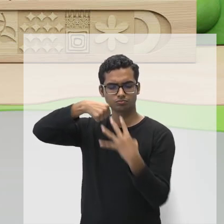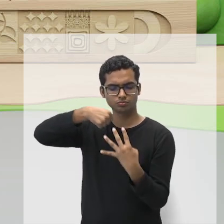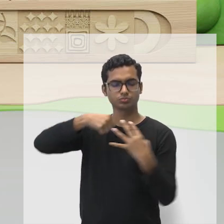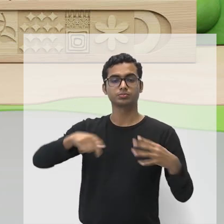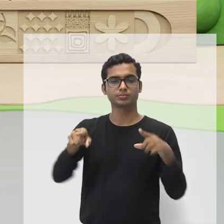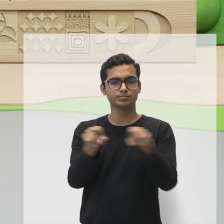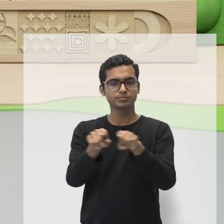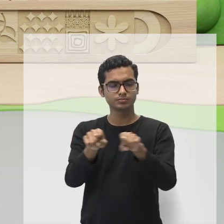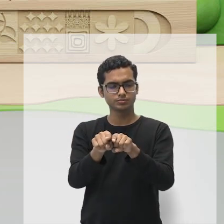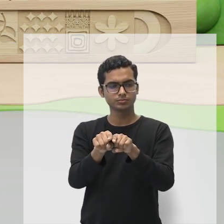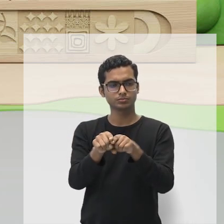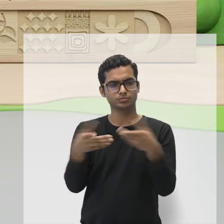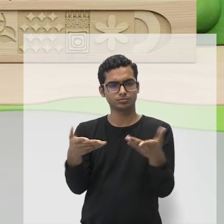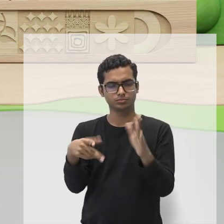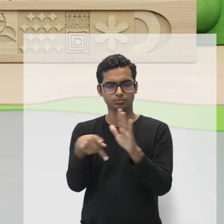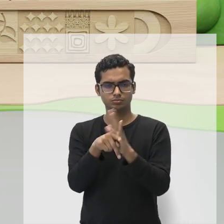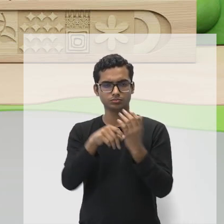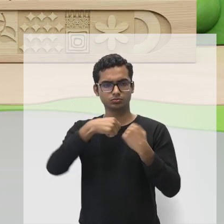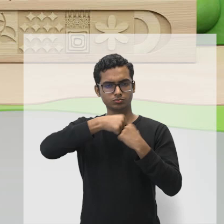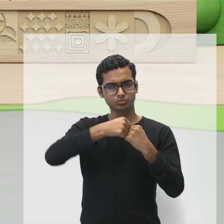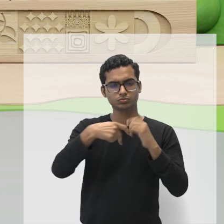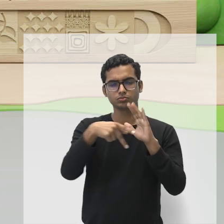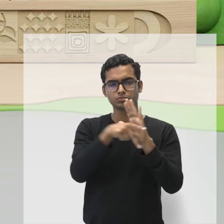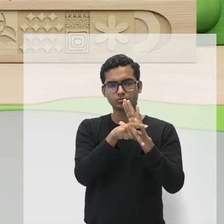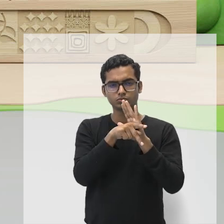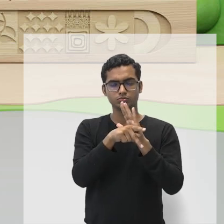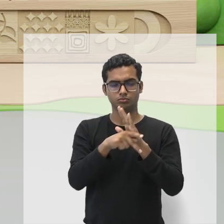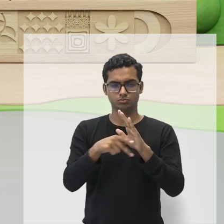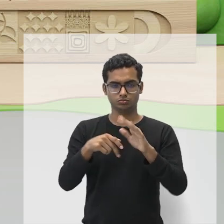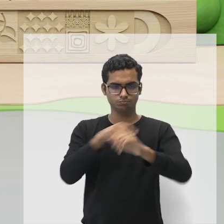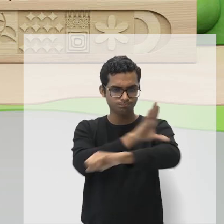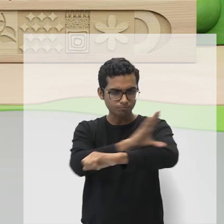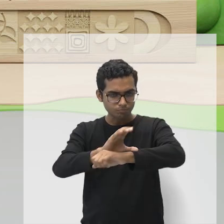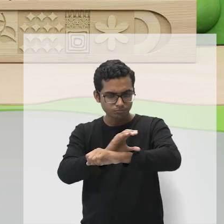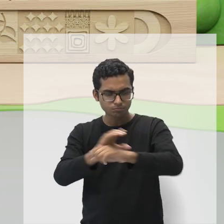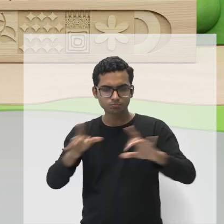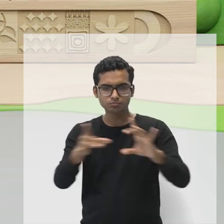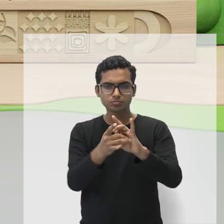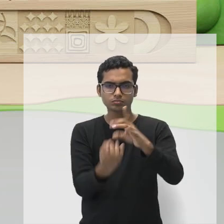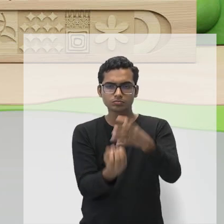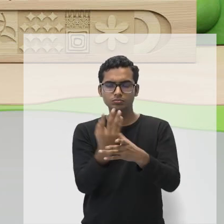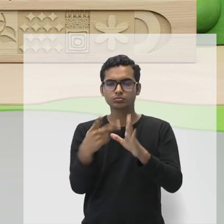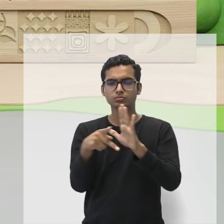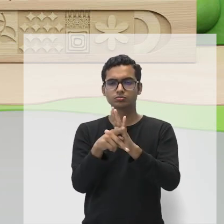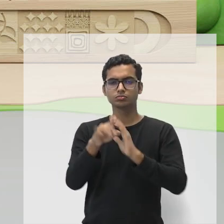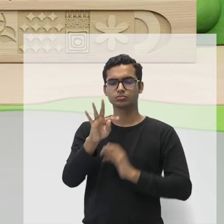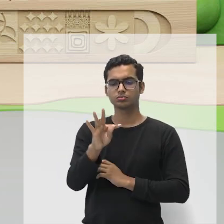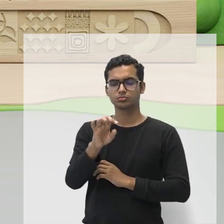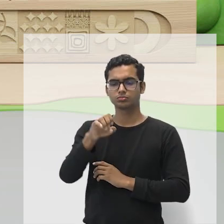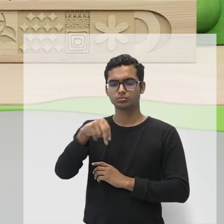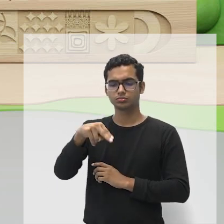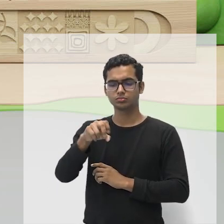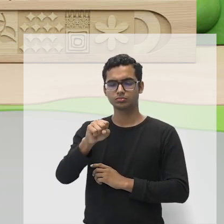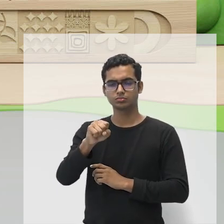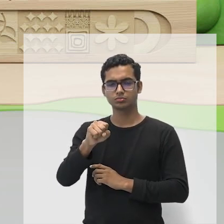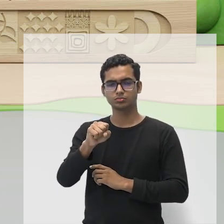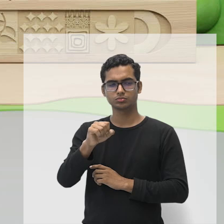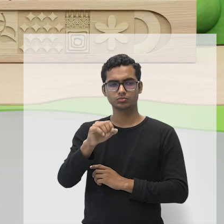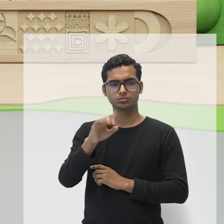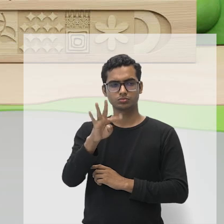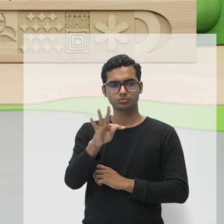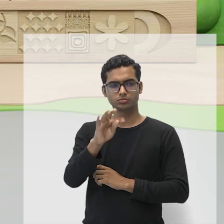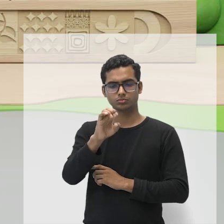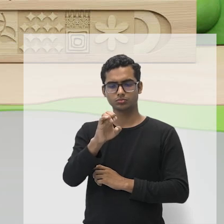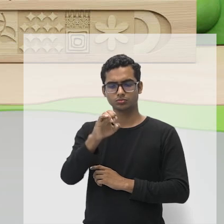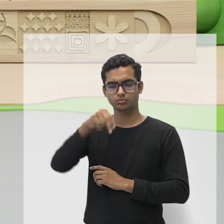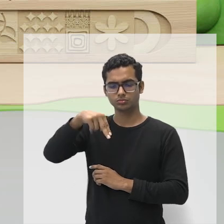músculo, que nós temos os tendões, certo? Então, vamos ver aqui as